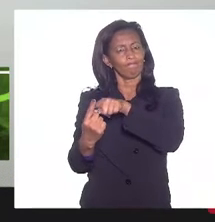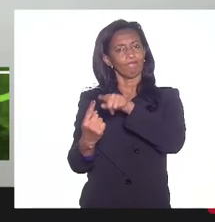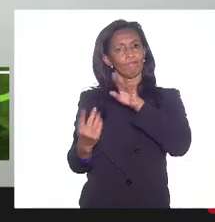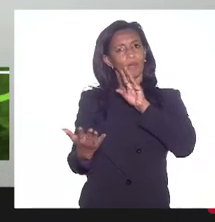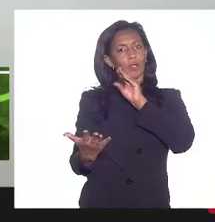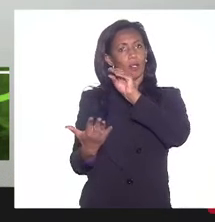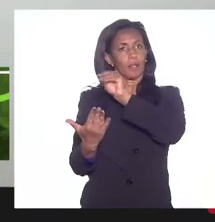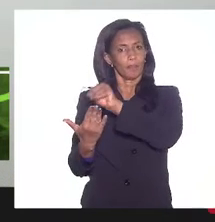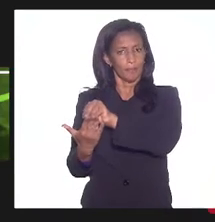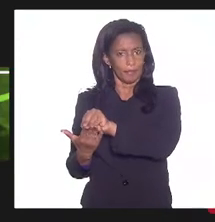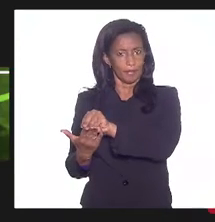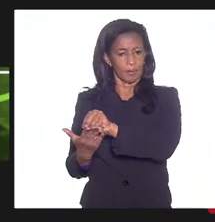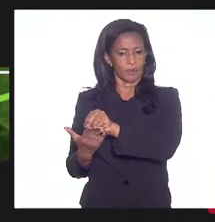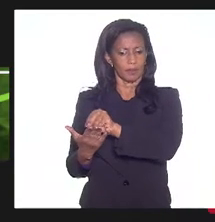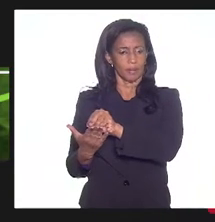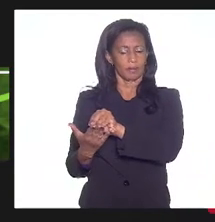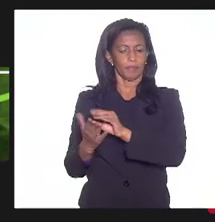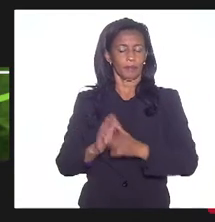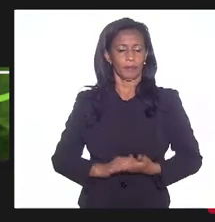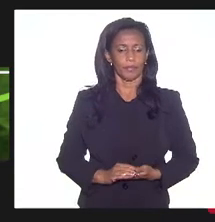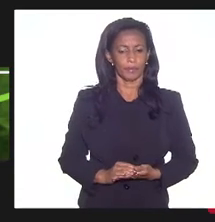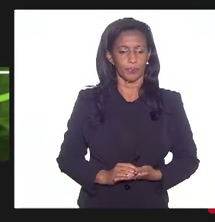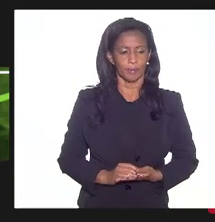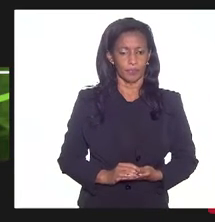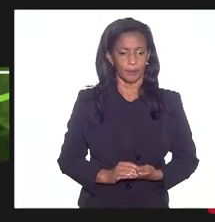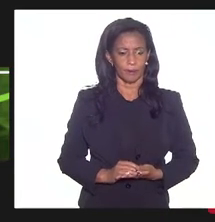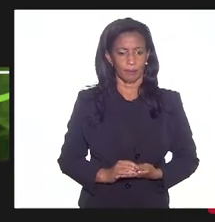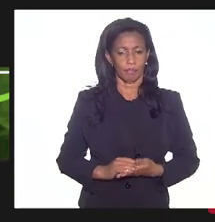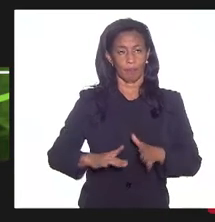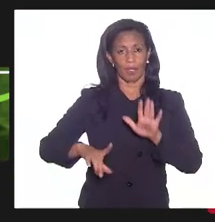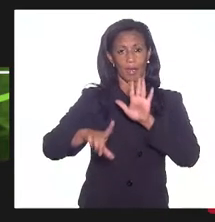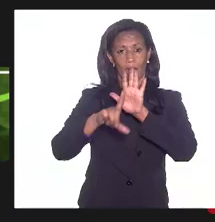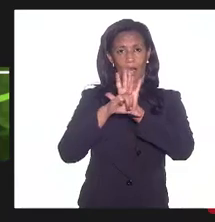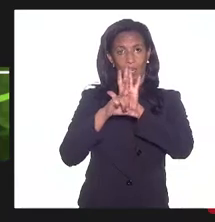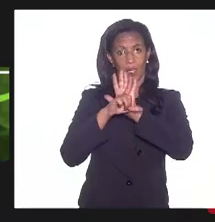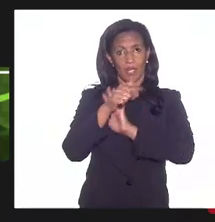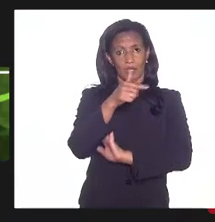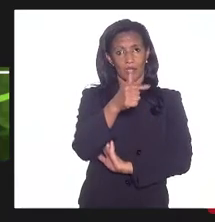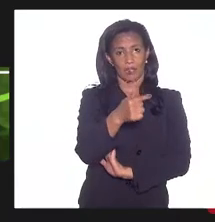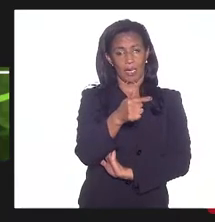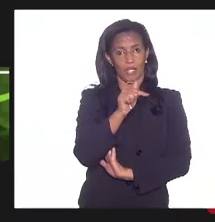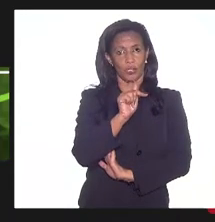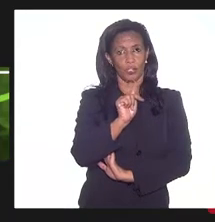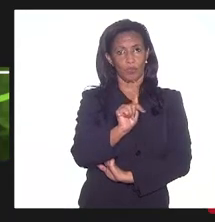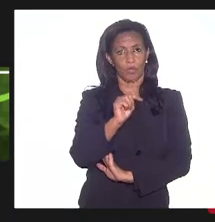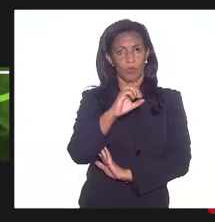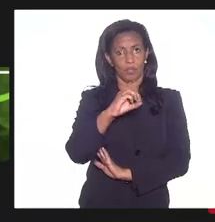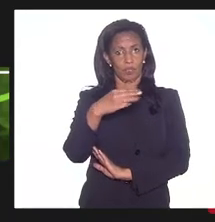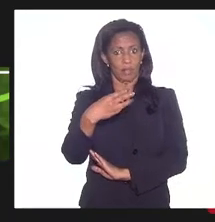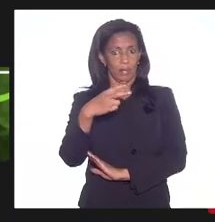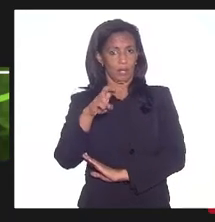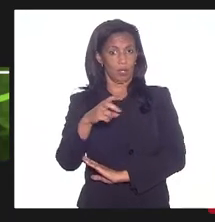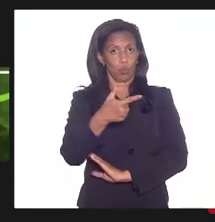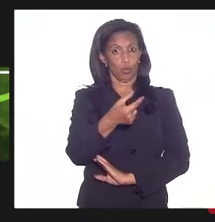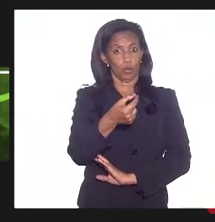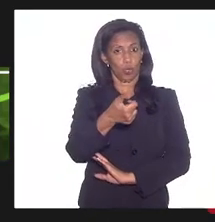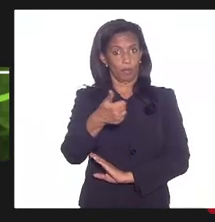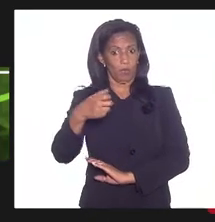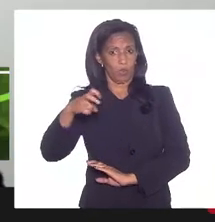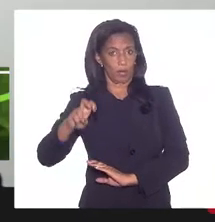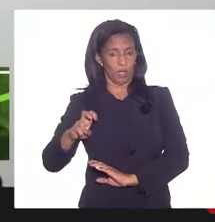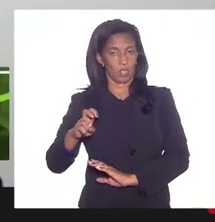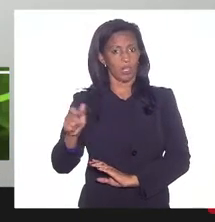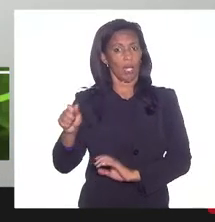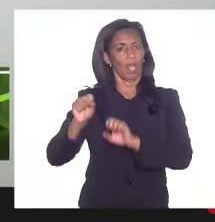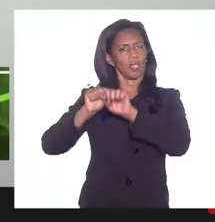de dispositivos que constam na Lei nº.035, de 2015, que instituiu o nosso sistema